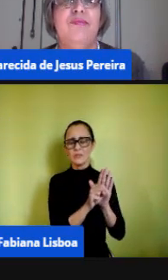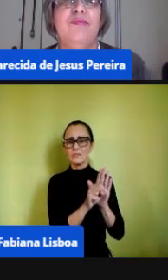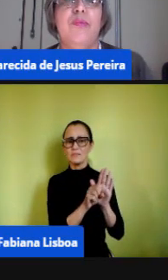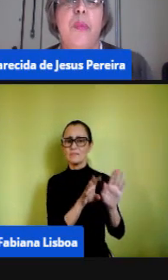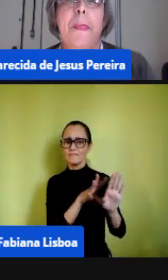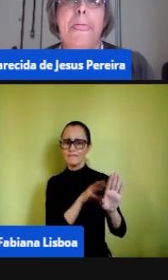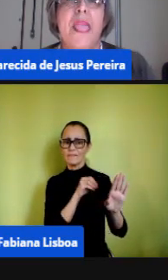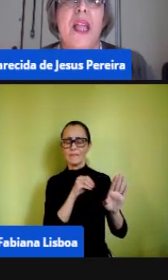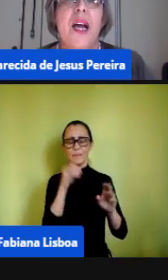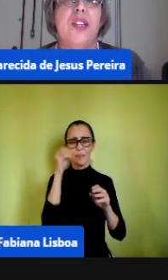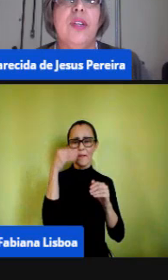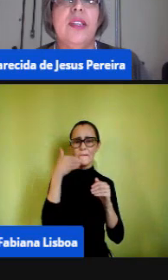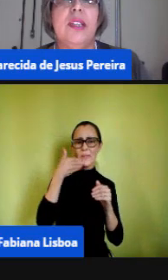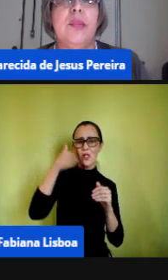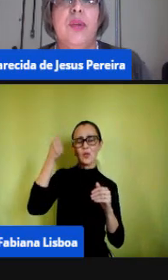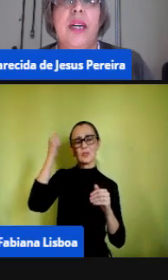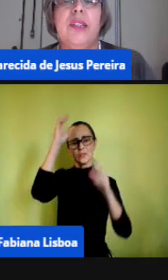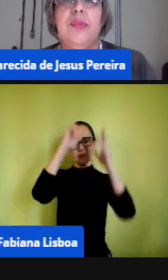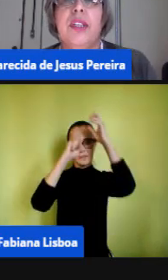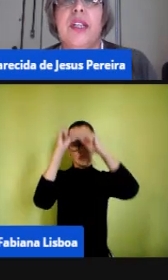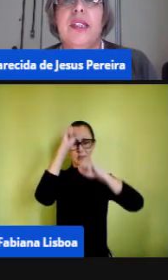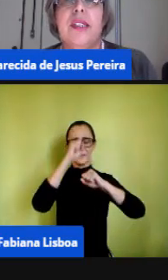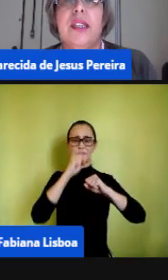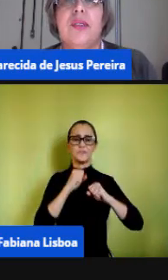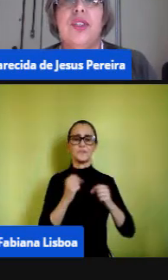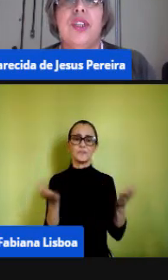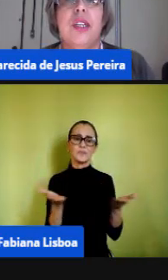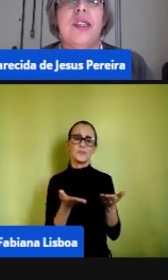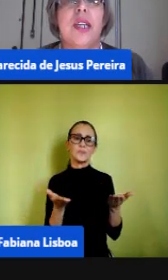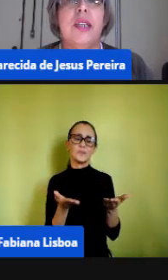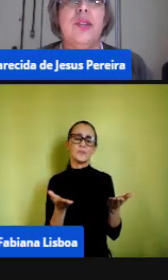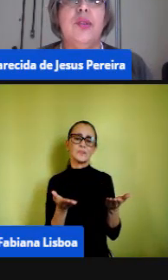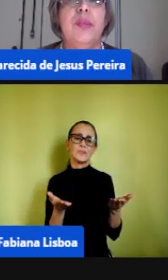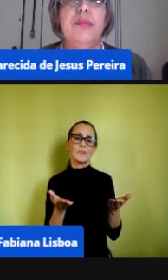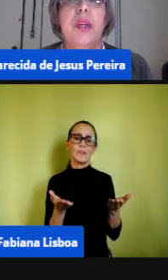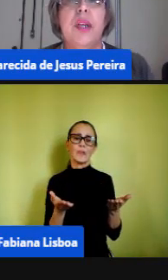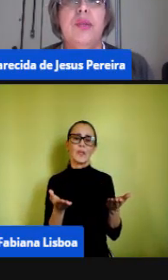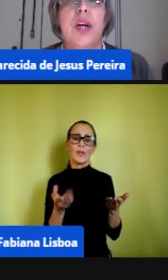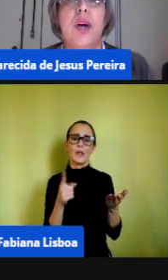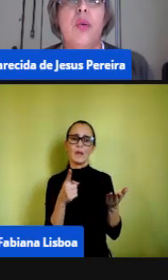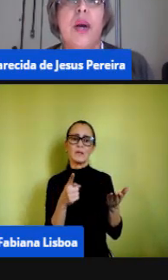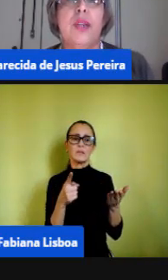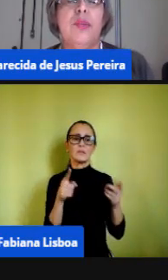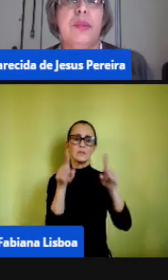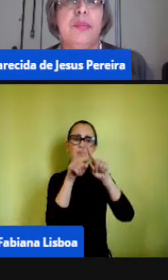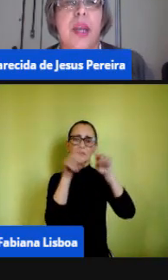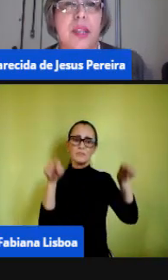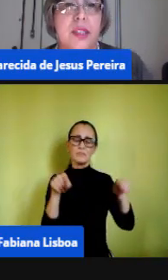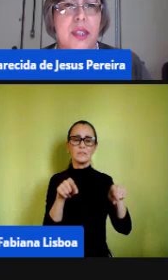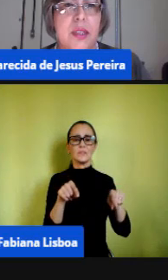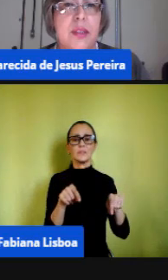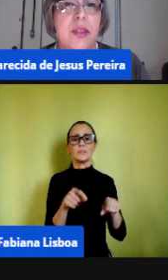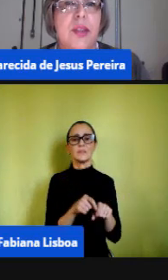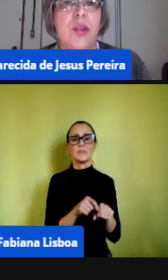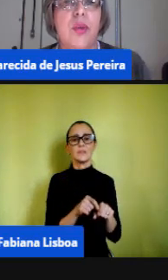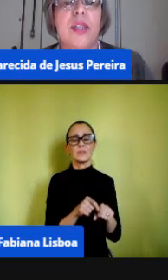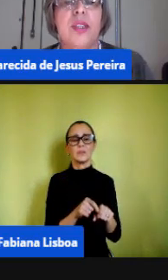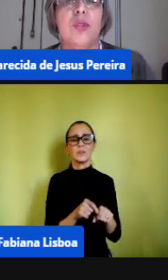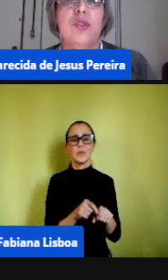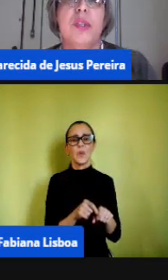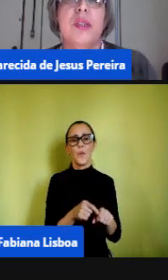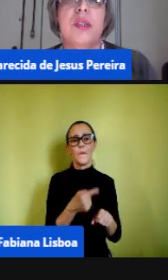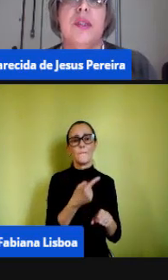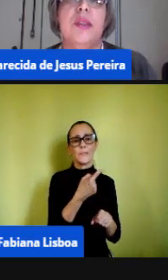aprendizagem. A toalha da tabuada poderá ser utilizada do 1º ao 4º bimestre, com